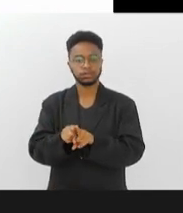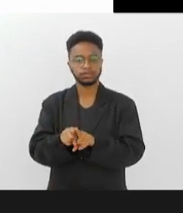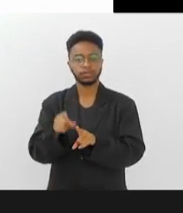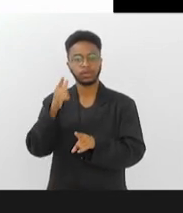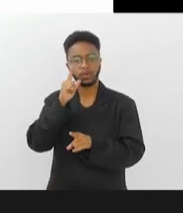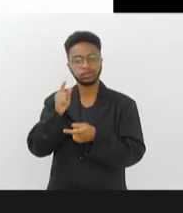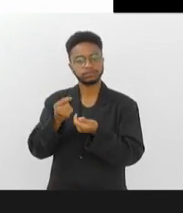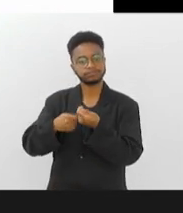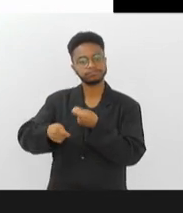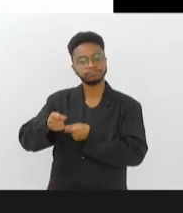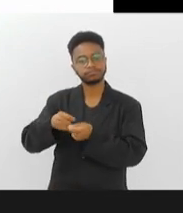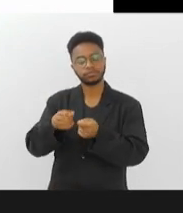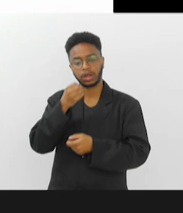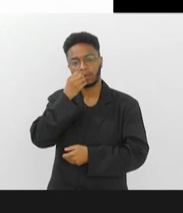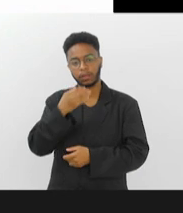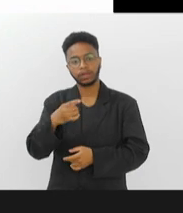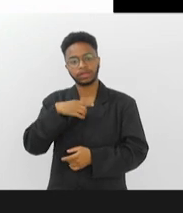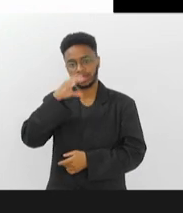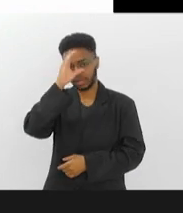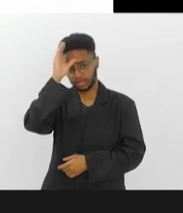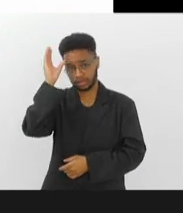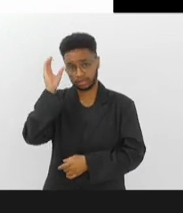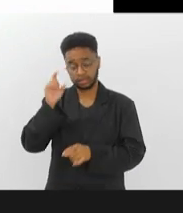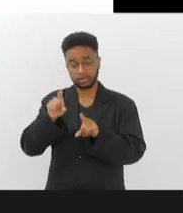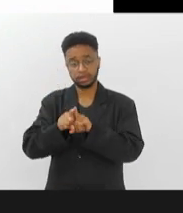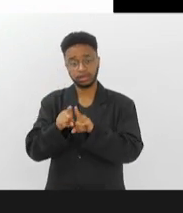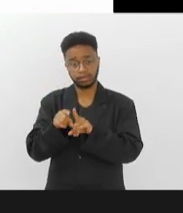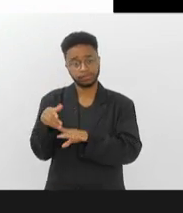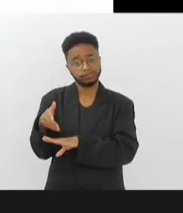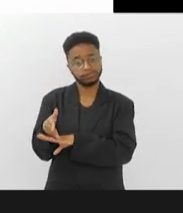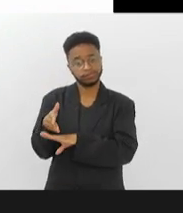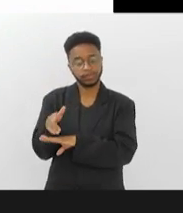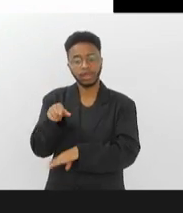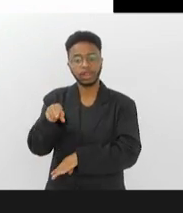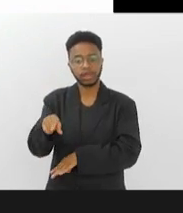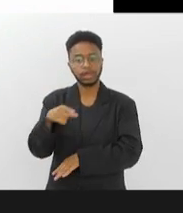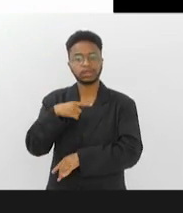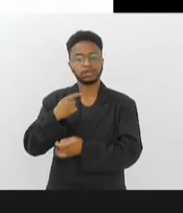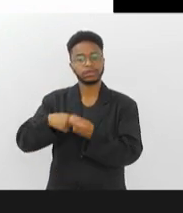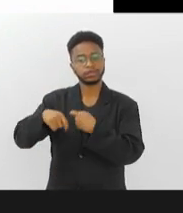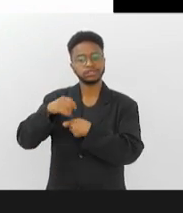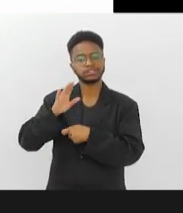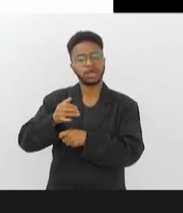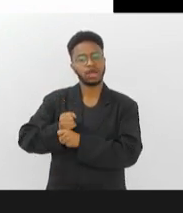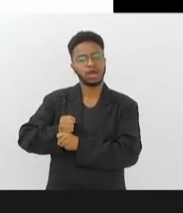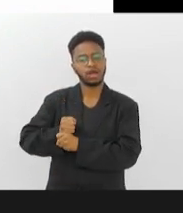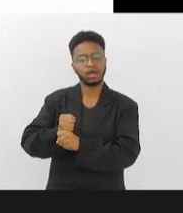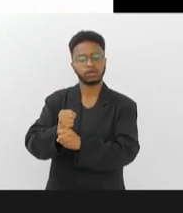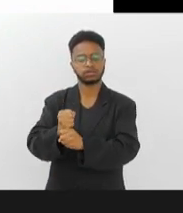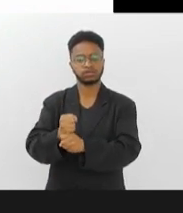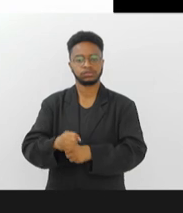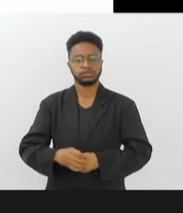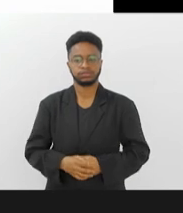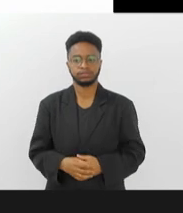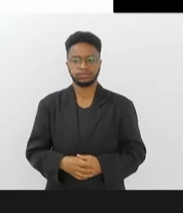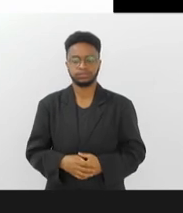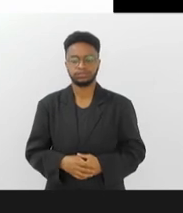bons negócios. Temos clientes até que estão lá e fazem muitos negócios há muitos anos.